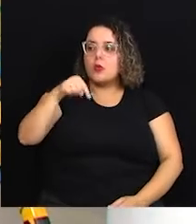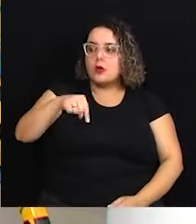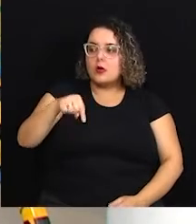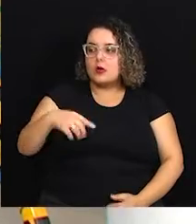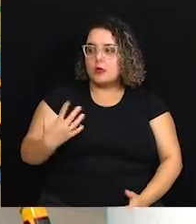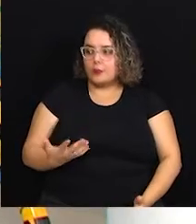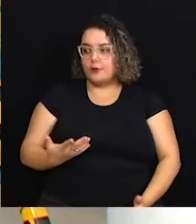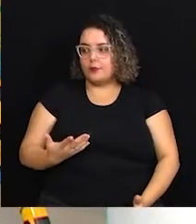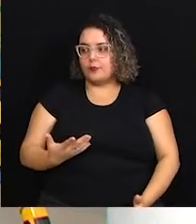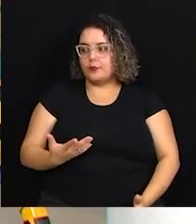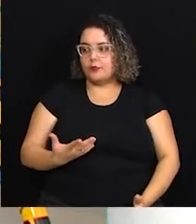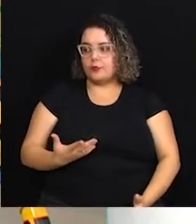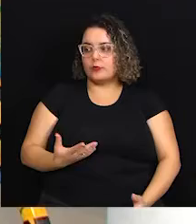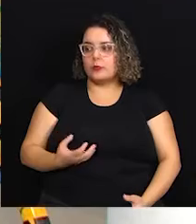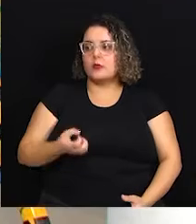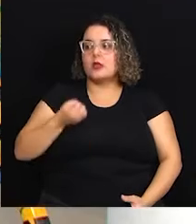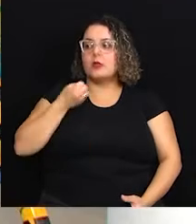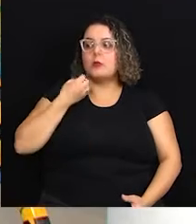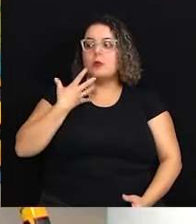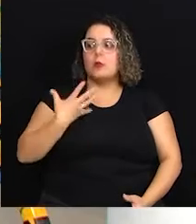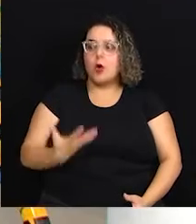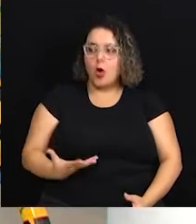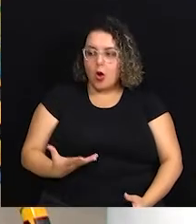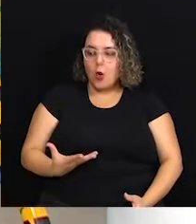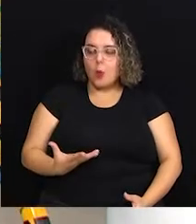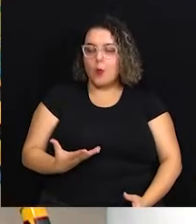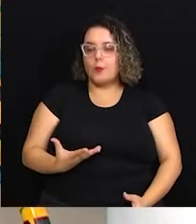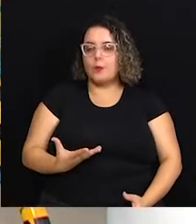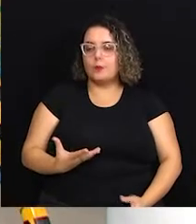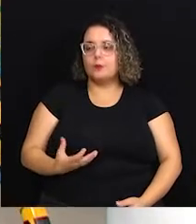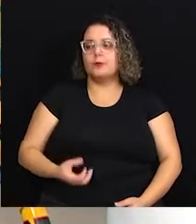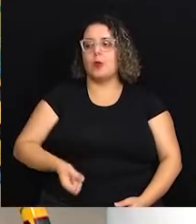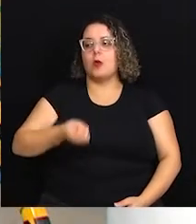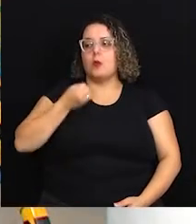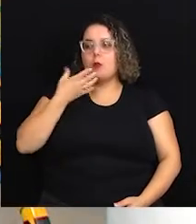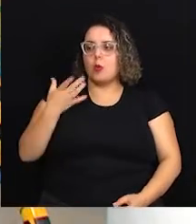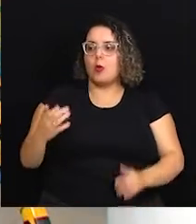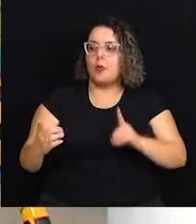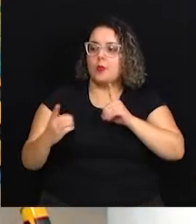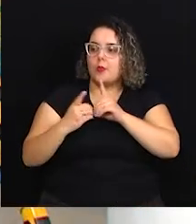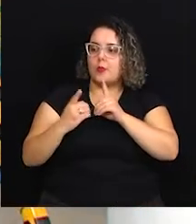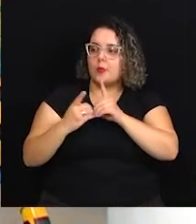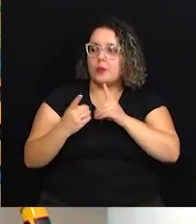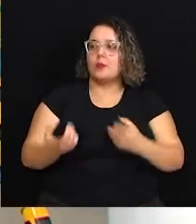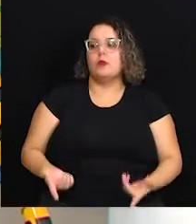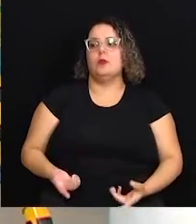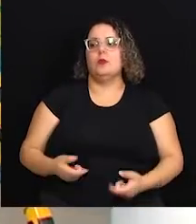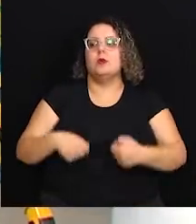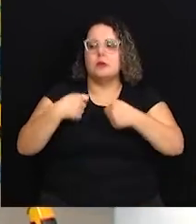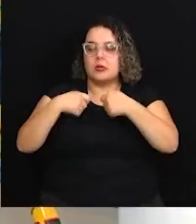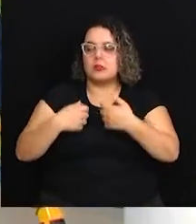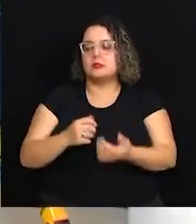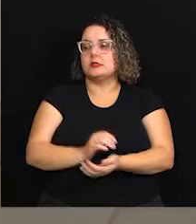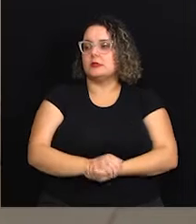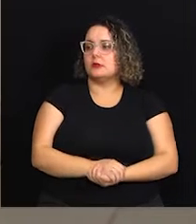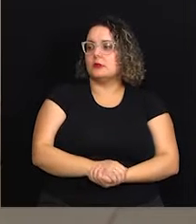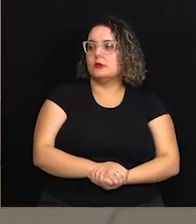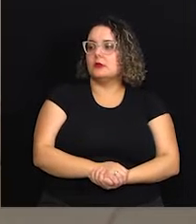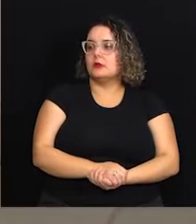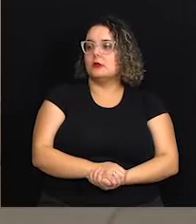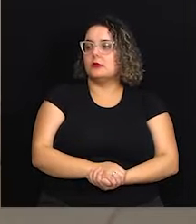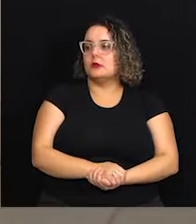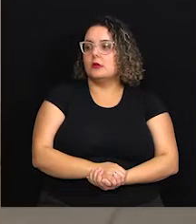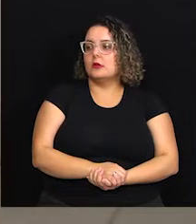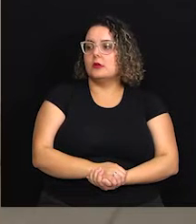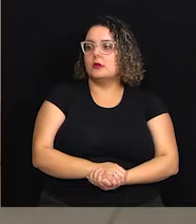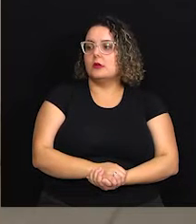poderia ser bom para o seu atendimento, para as necessidades que você tem? Então,